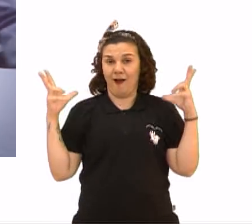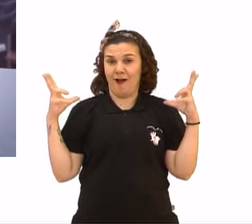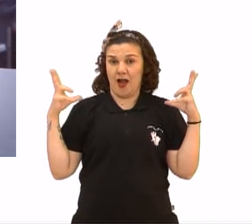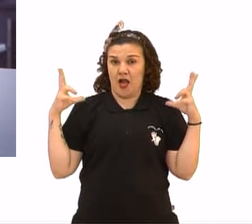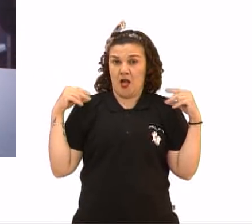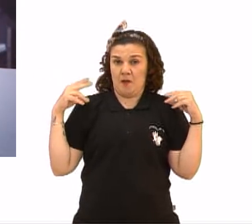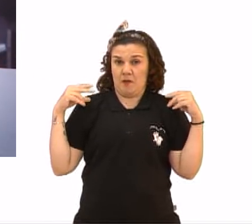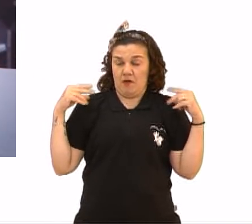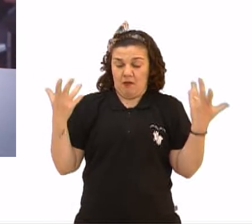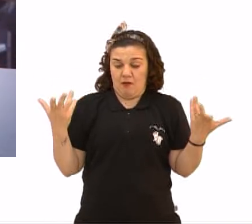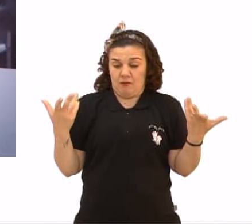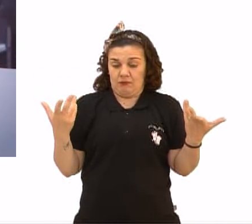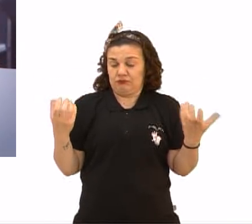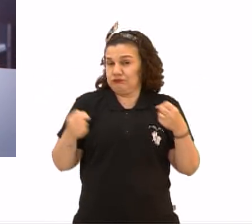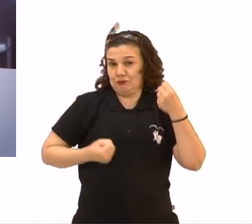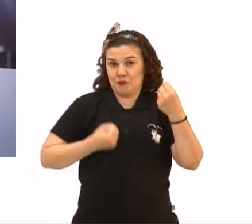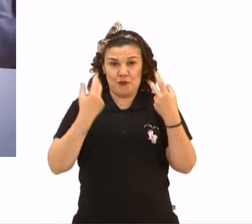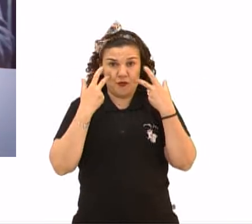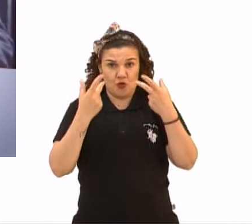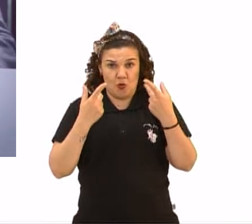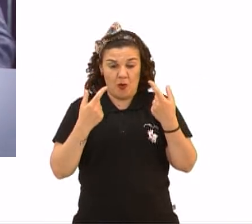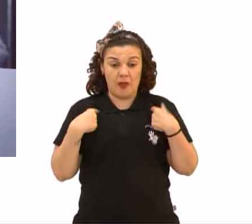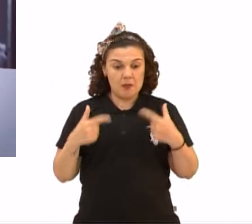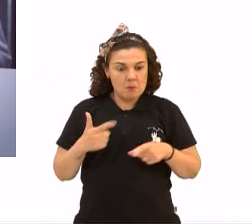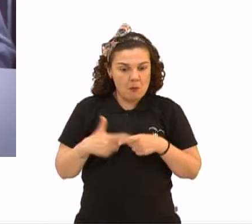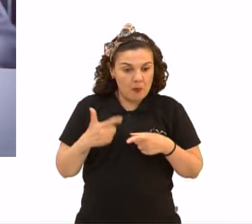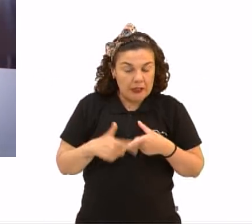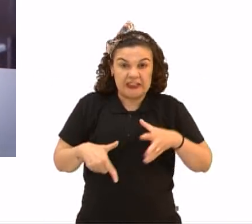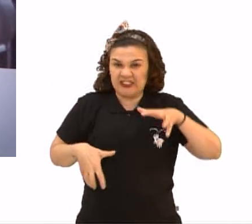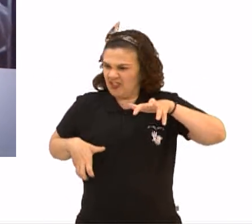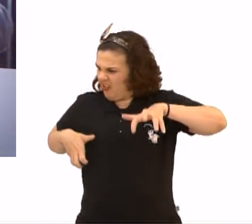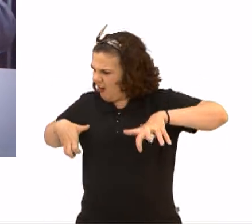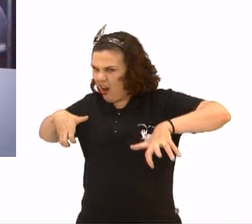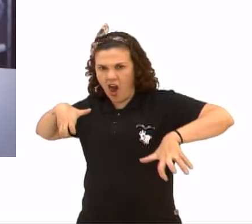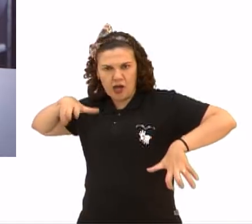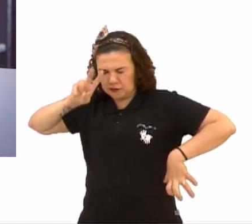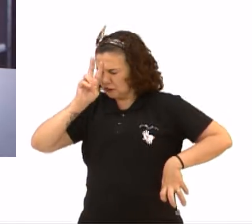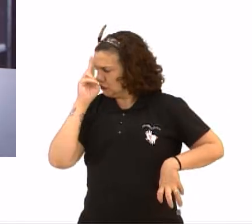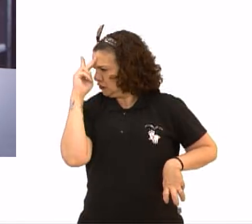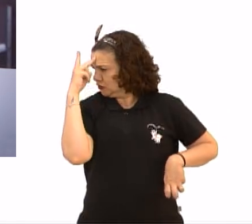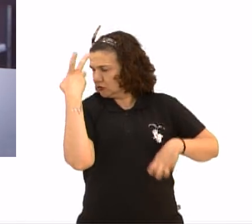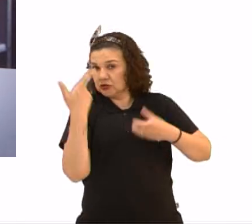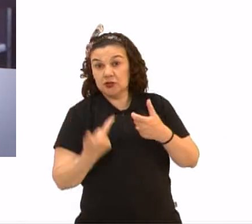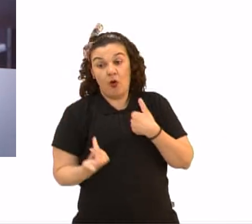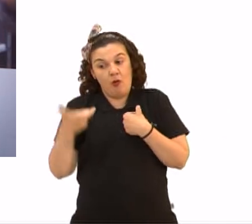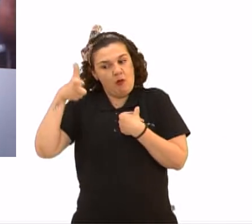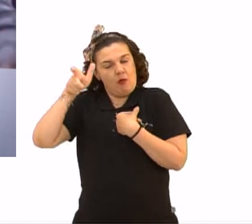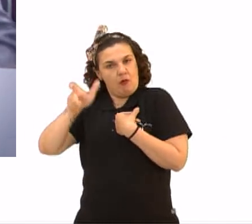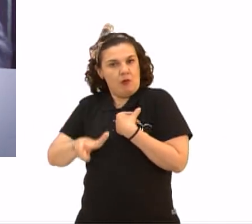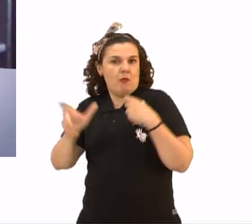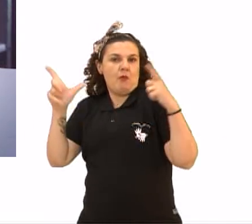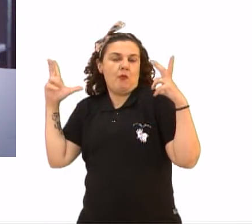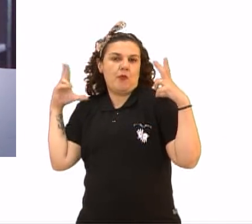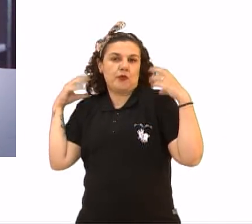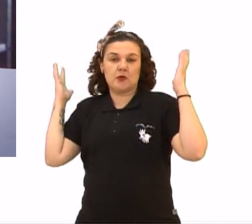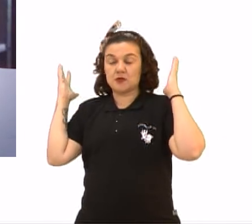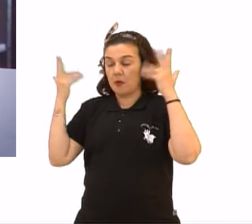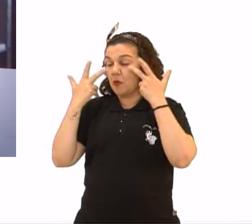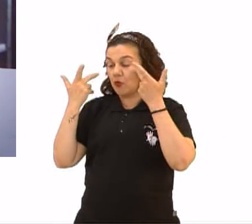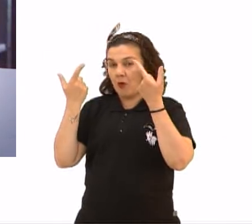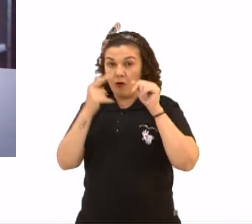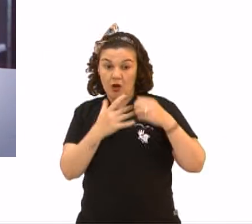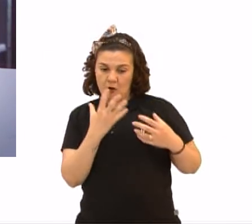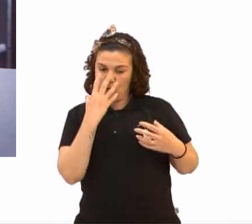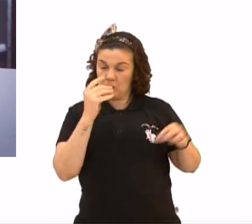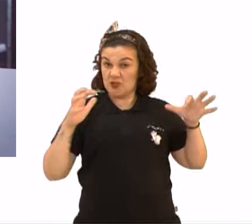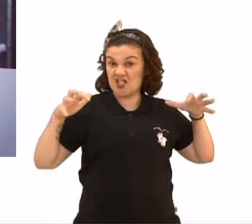risco, ele vira um monstro e meio descontrolado, que ele não tem controle. Ele é uma pessoa e o monstro é outro personagem que